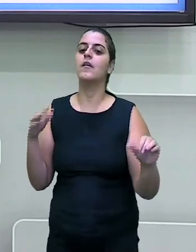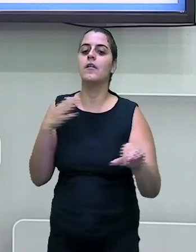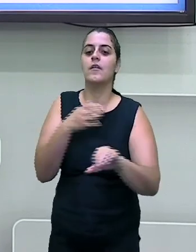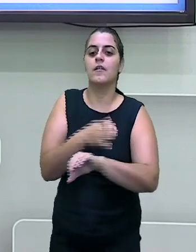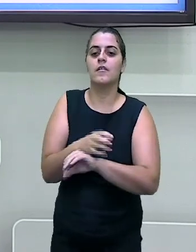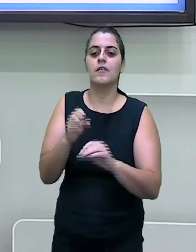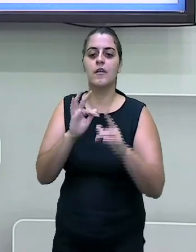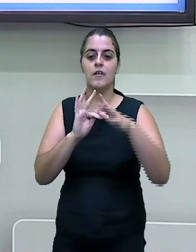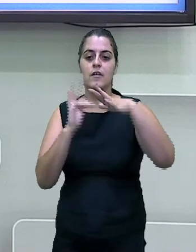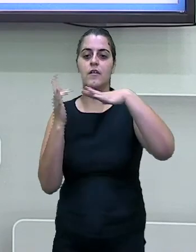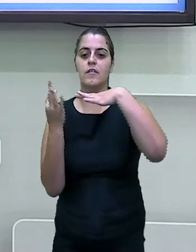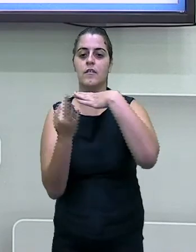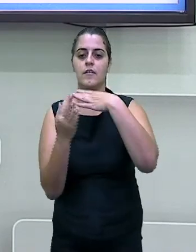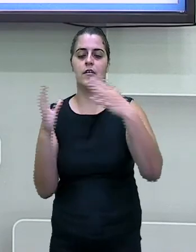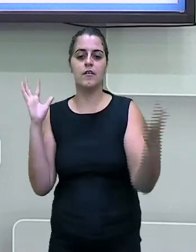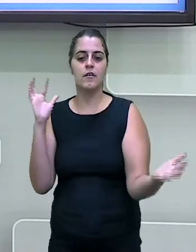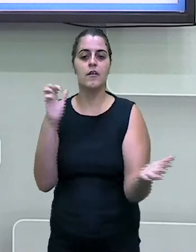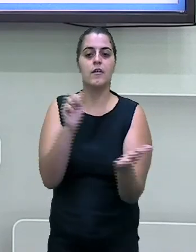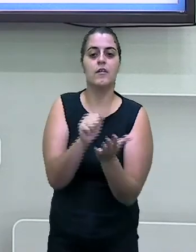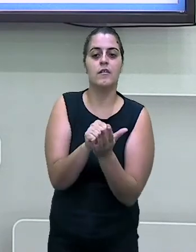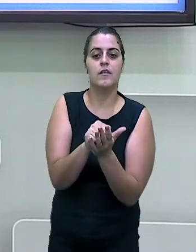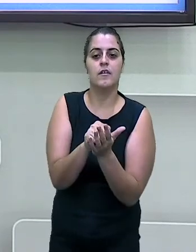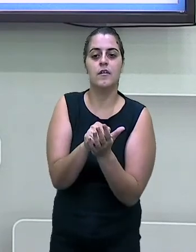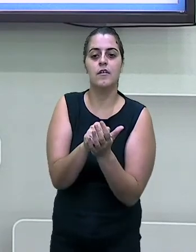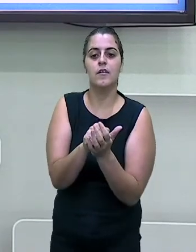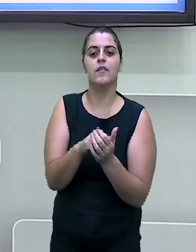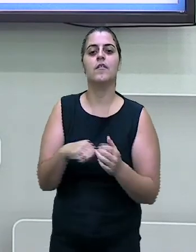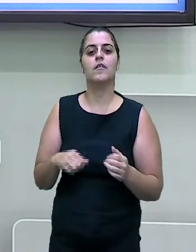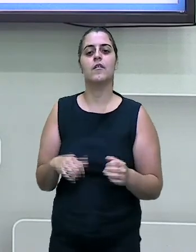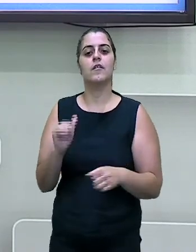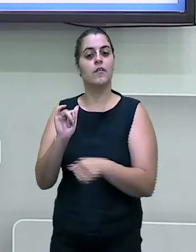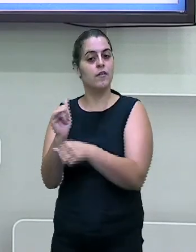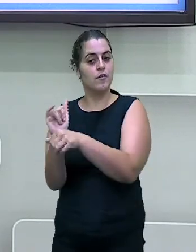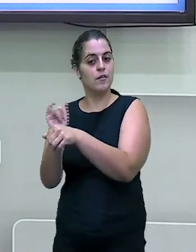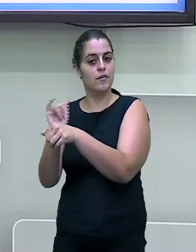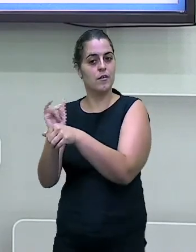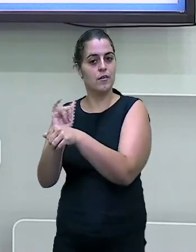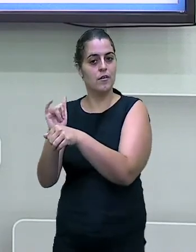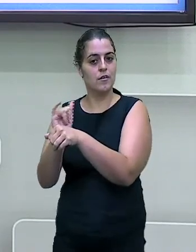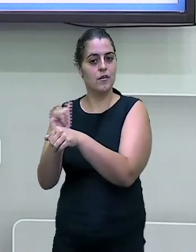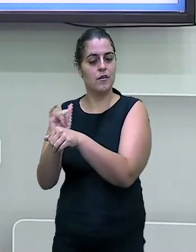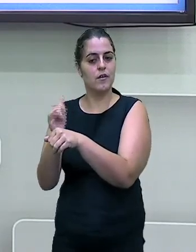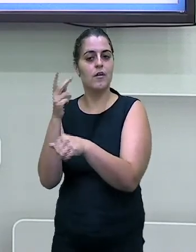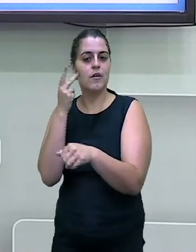redes sociais e se inscreva em nosso canal do YouTube